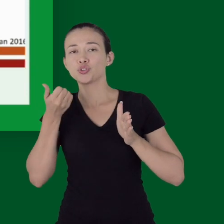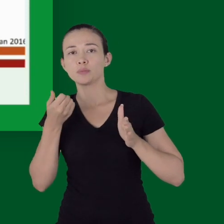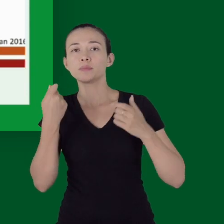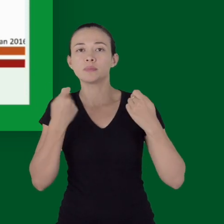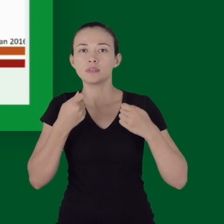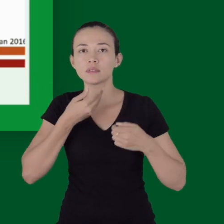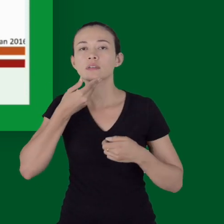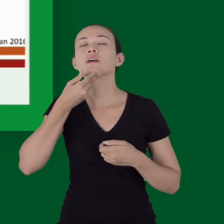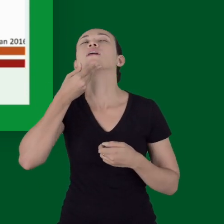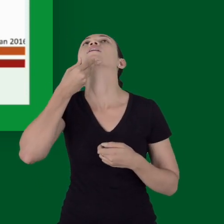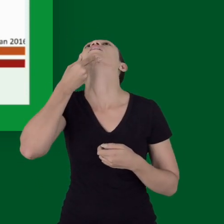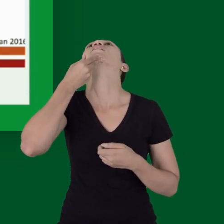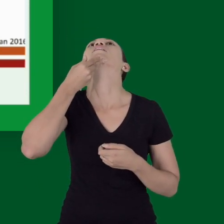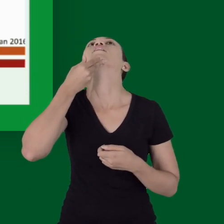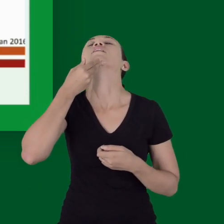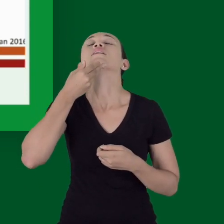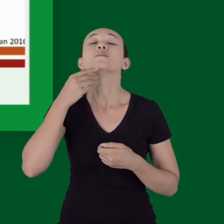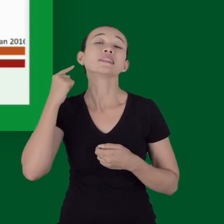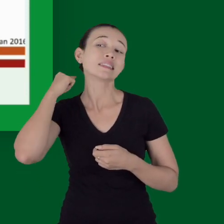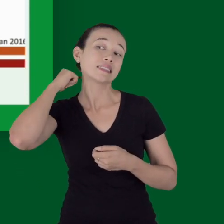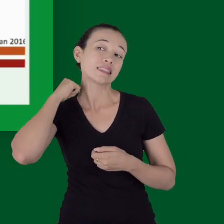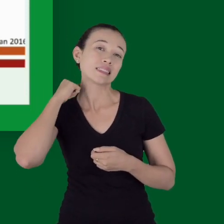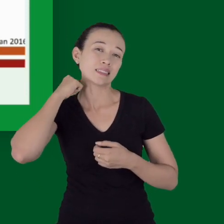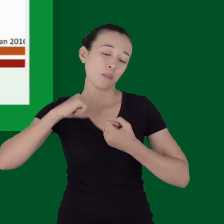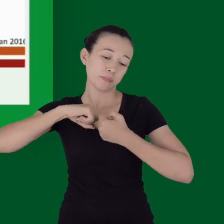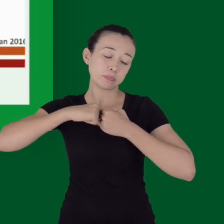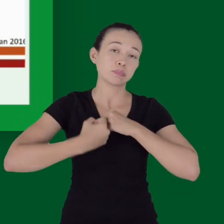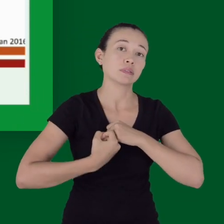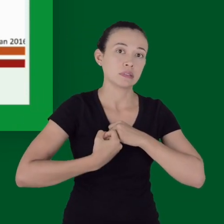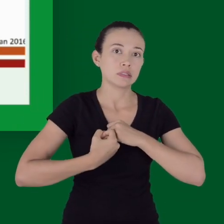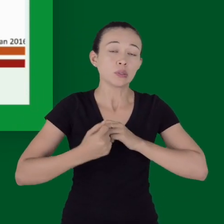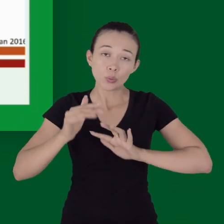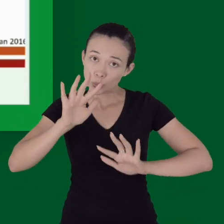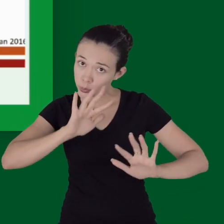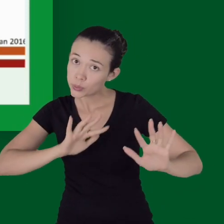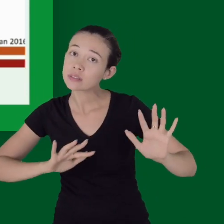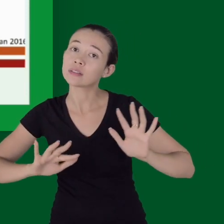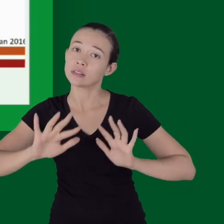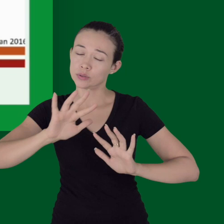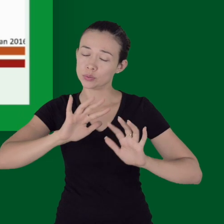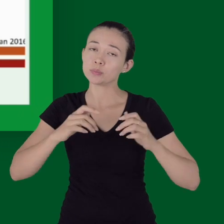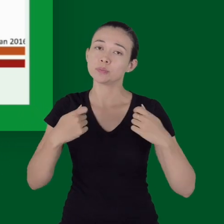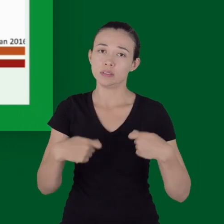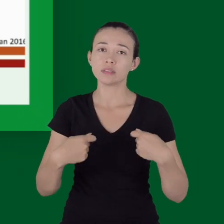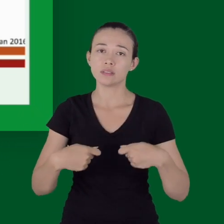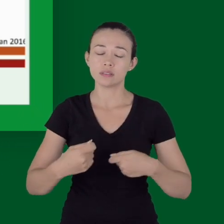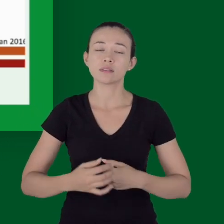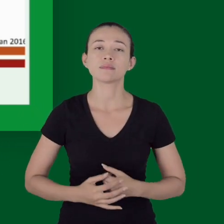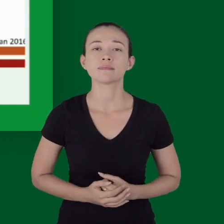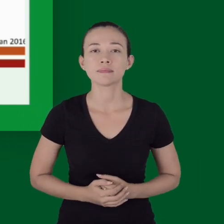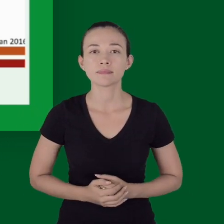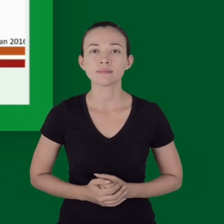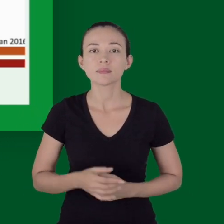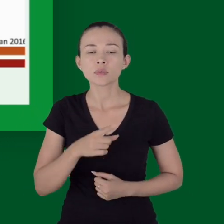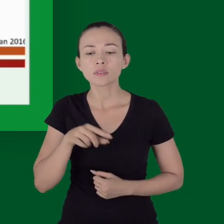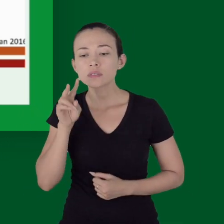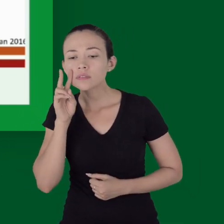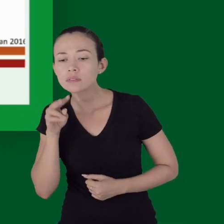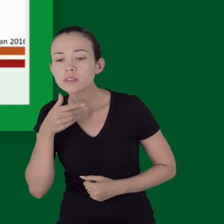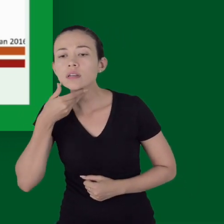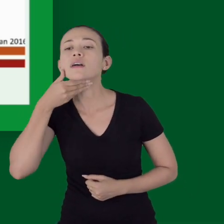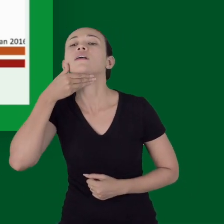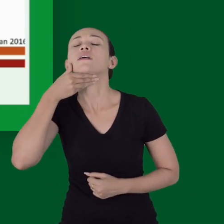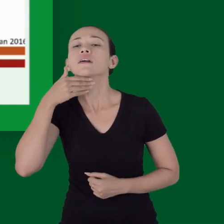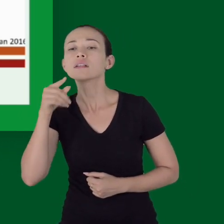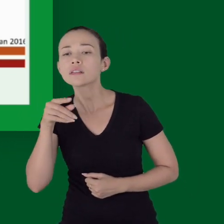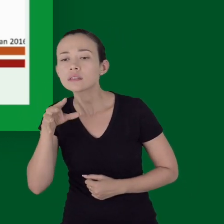uma hiperextensão cervical, e aqui a gente deve observar, tomar cuidado, né, com a possibilidade de